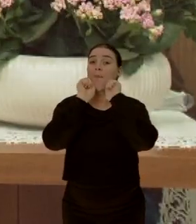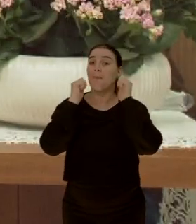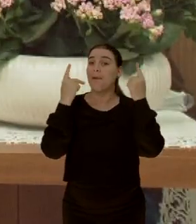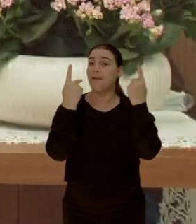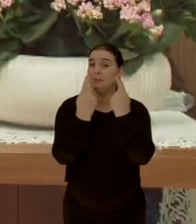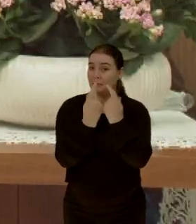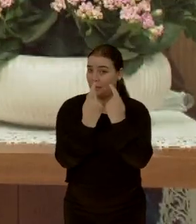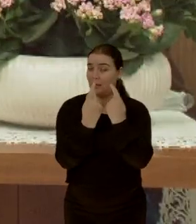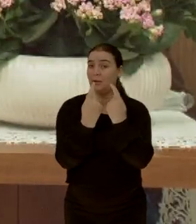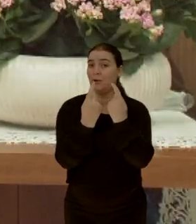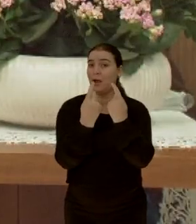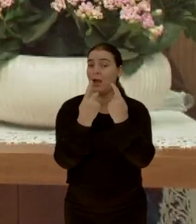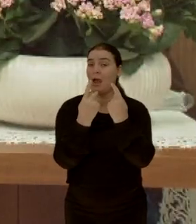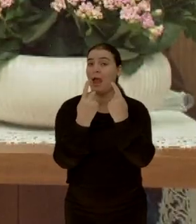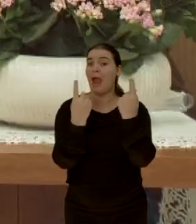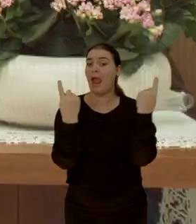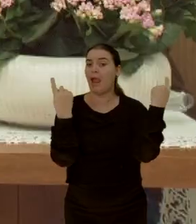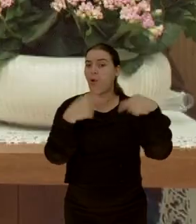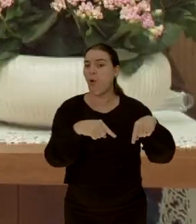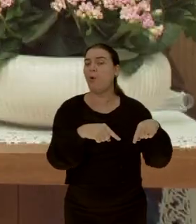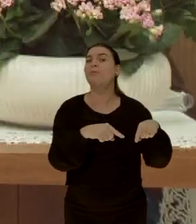é contrário